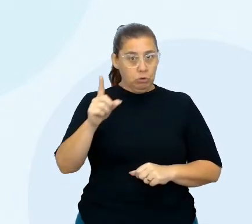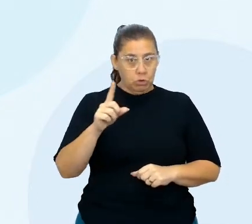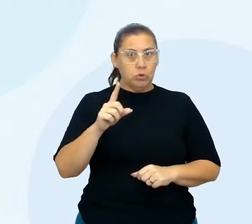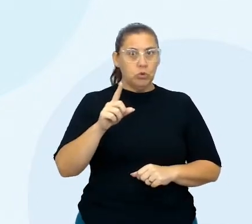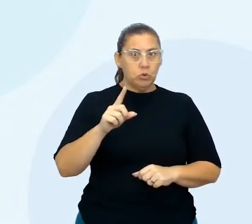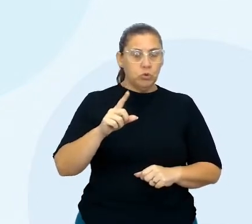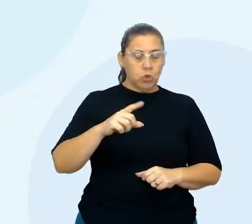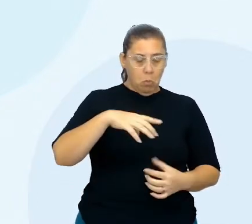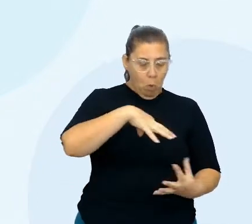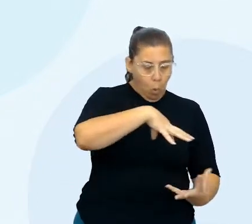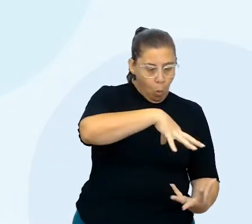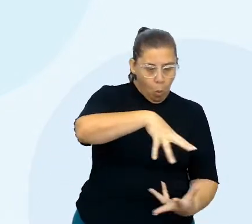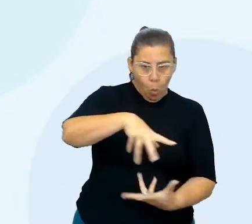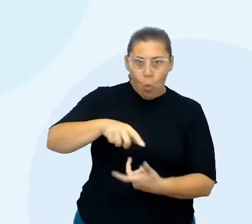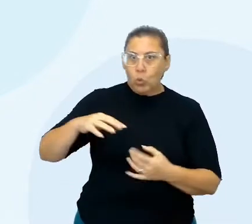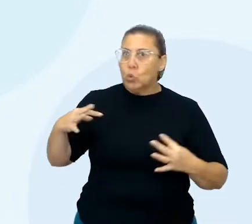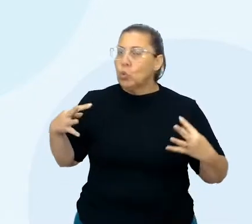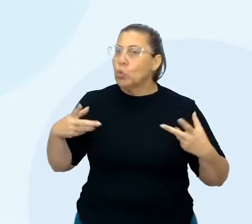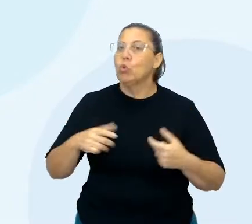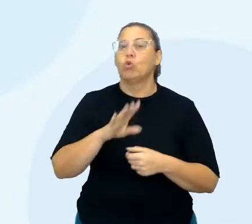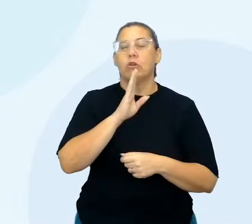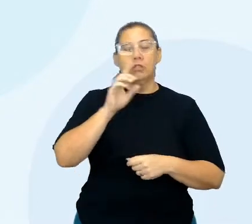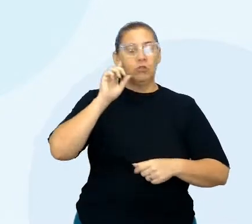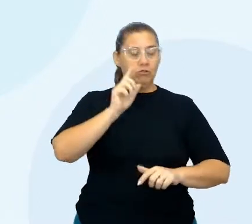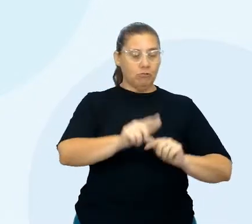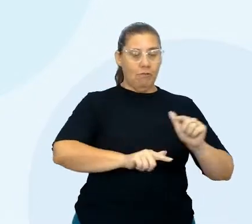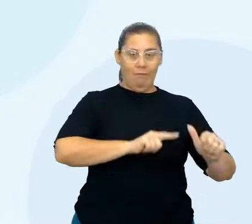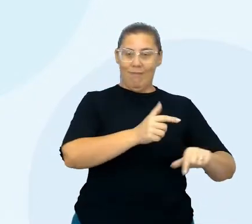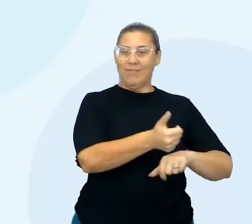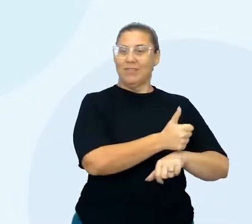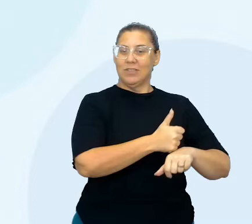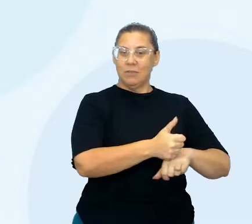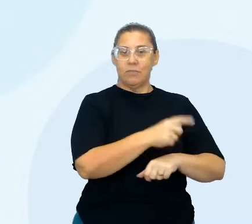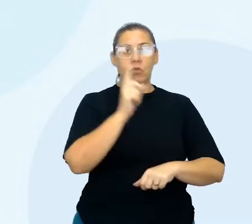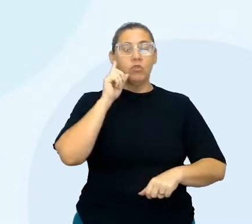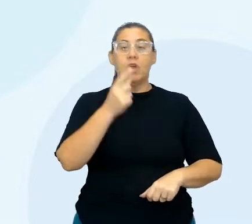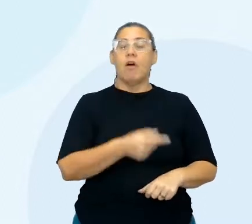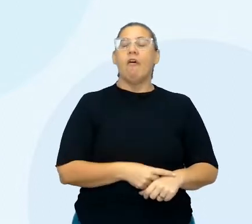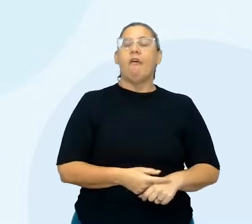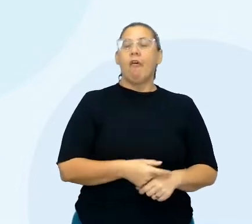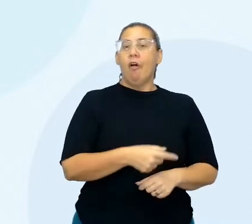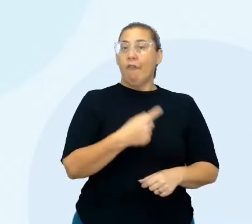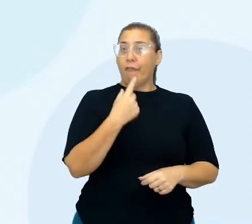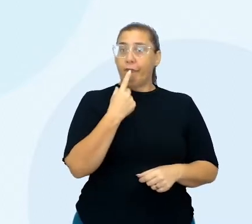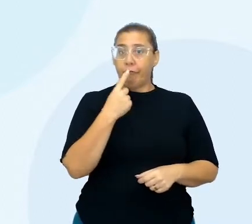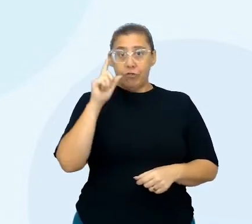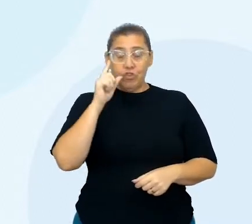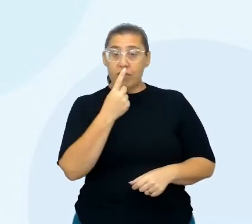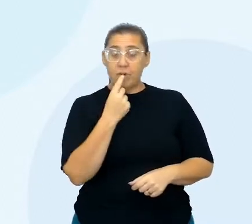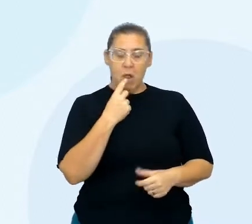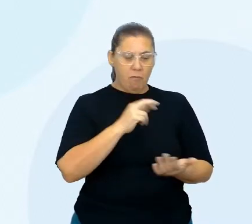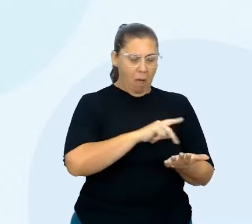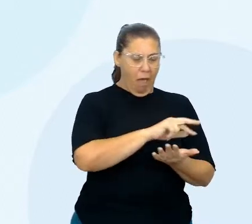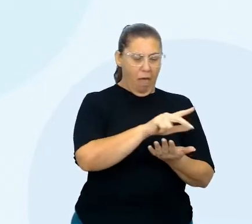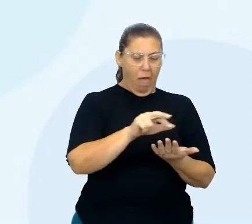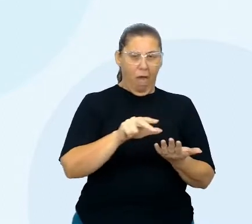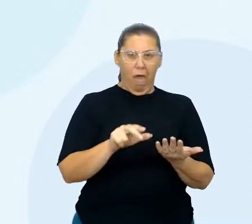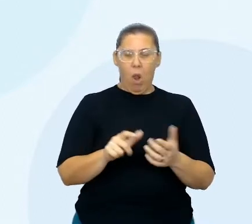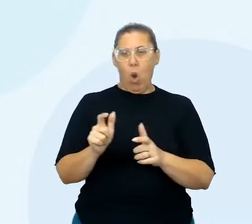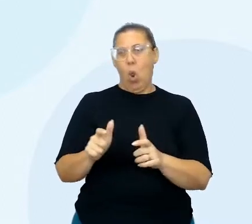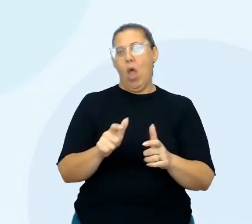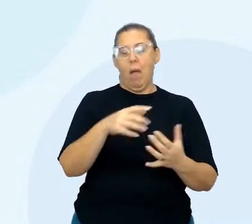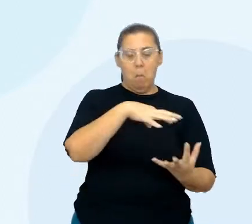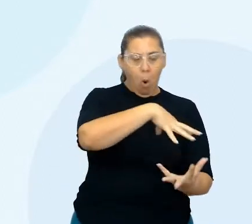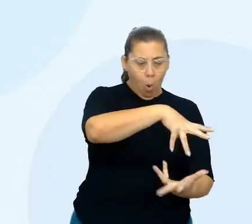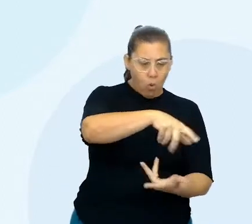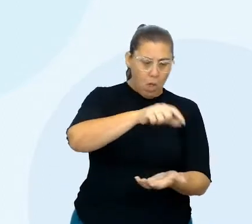internacionalmente é conhecido como Dia do Trabalhador. Essa data tornou-se feriado em diversas nações no mundo e nesse dia são